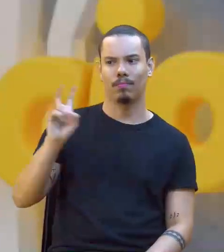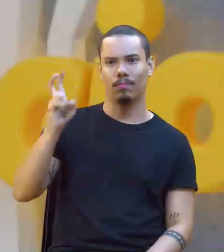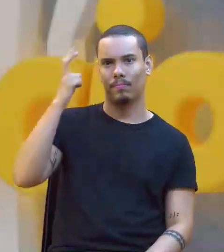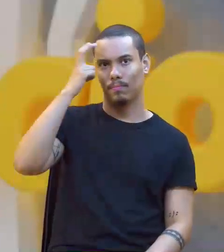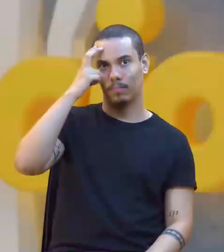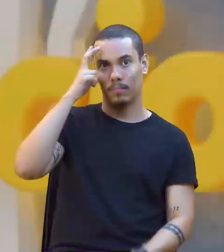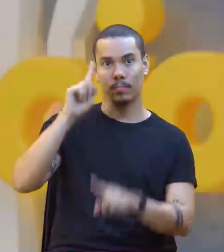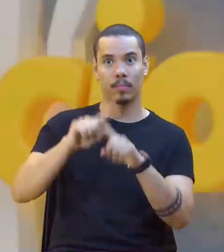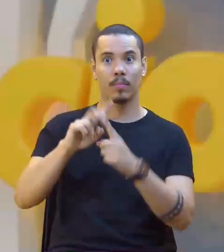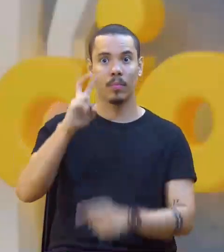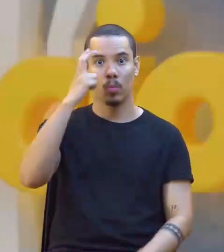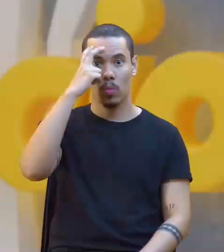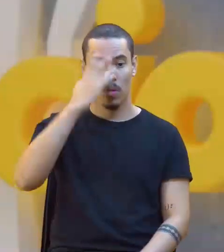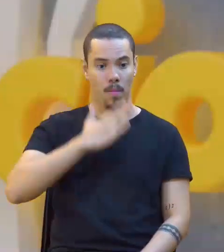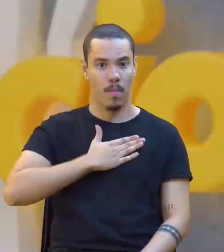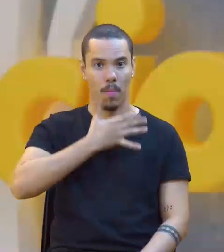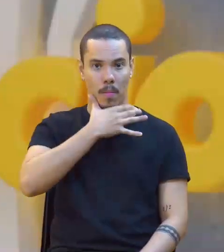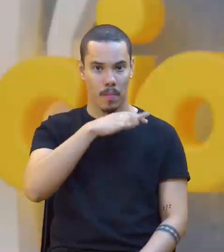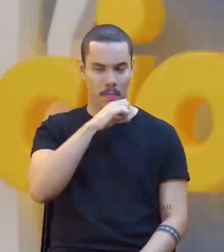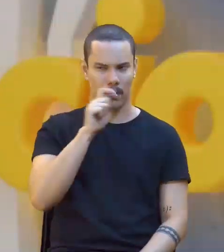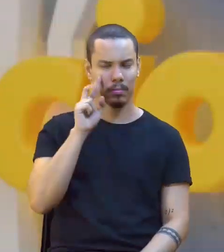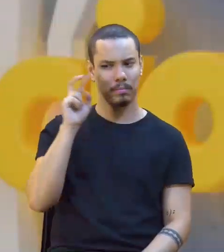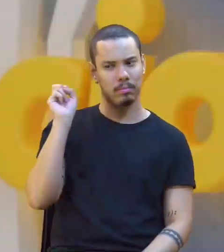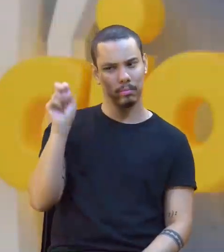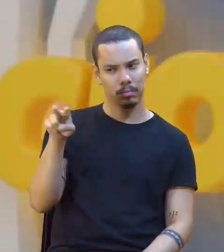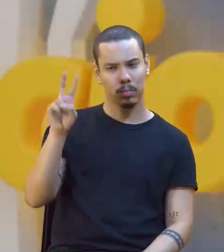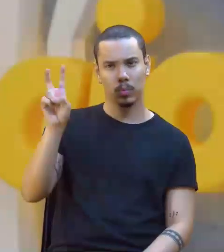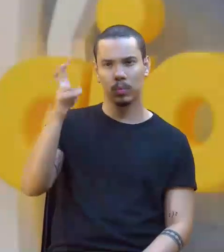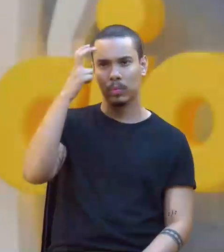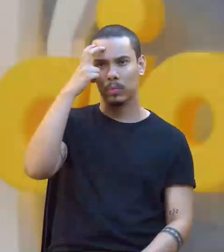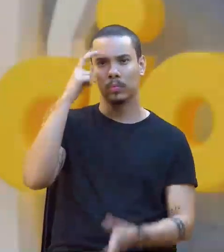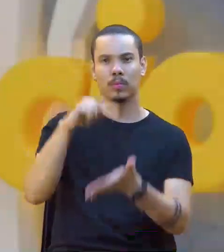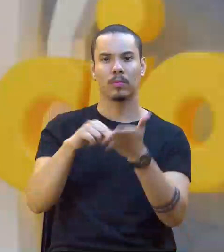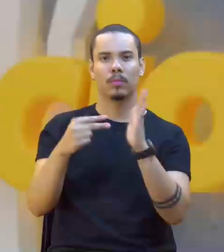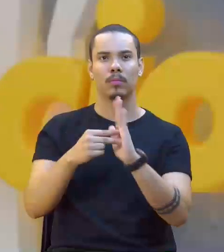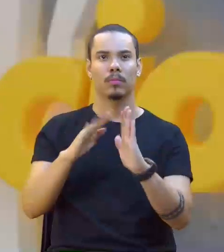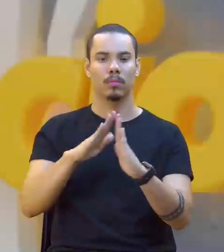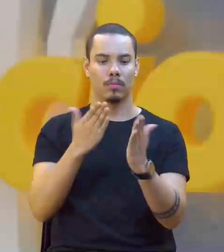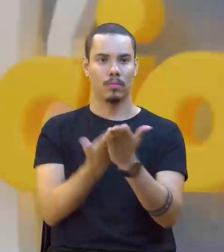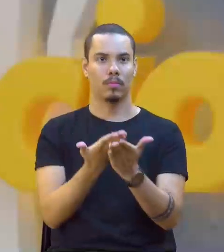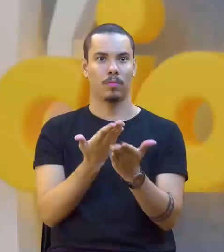para o meu pai, tem a ver com a escolarização.